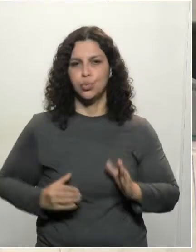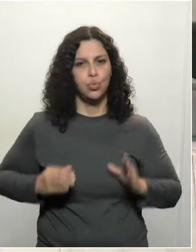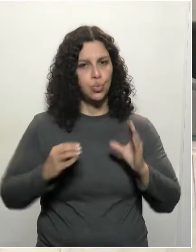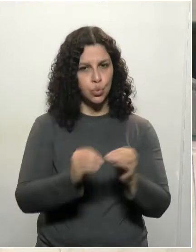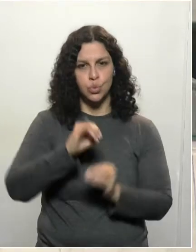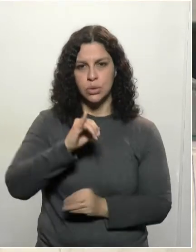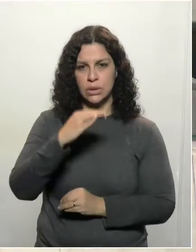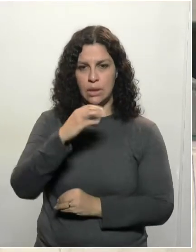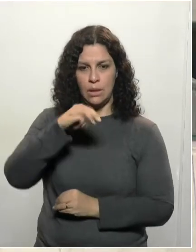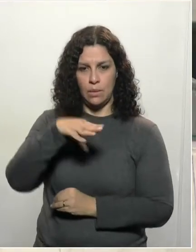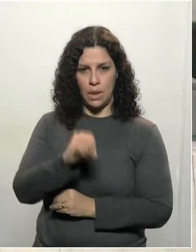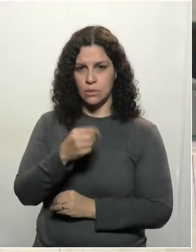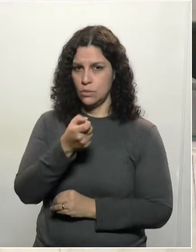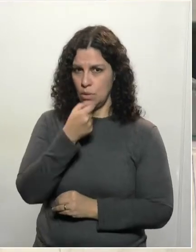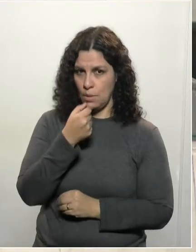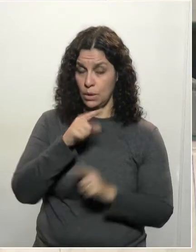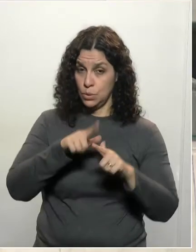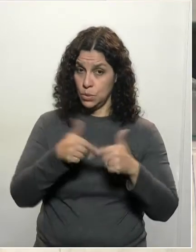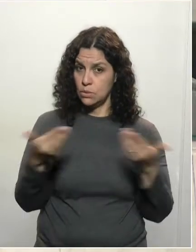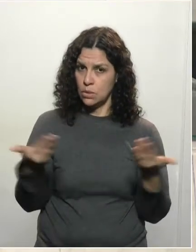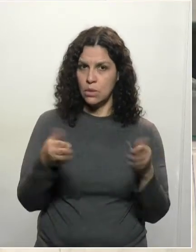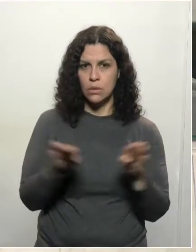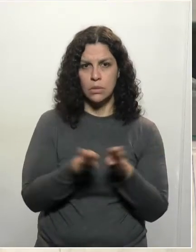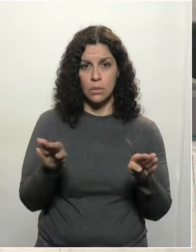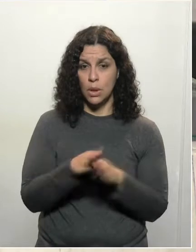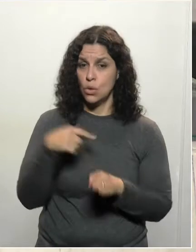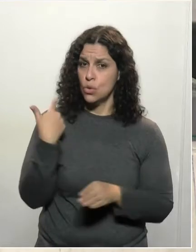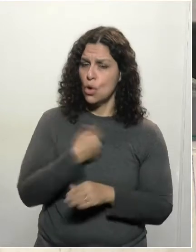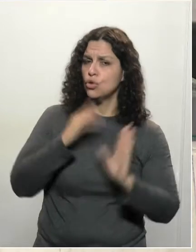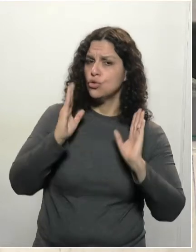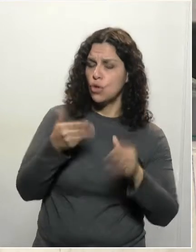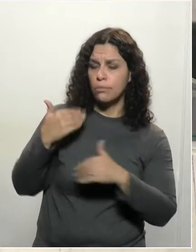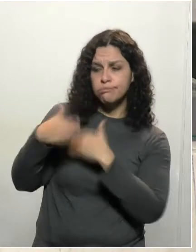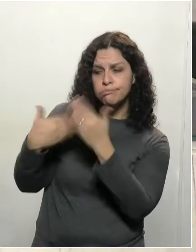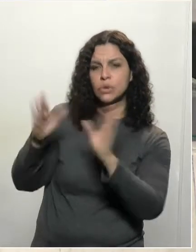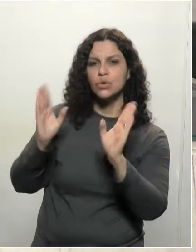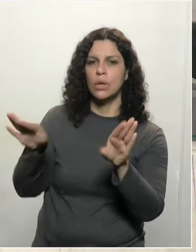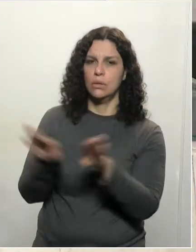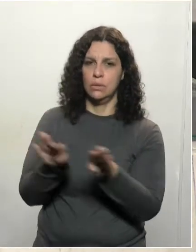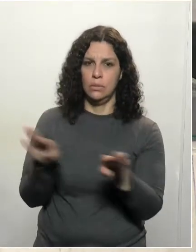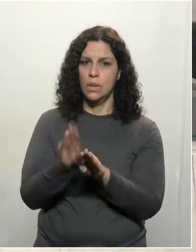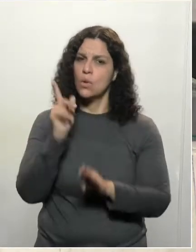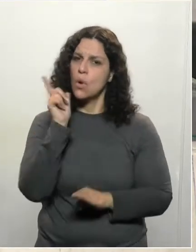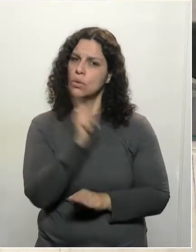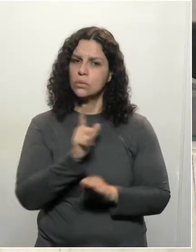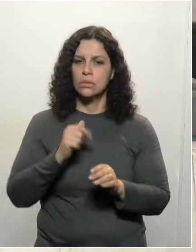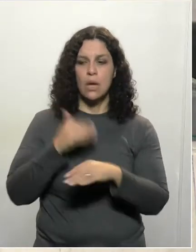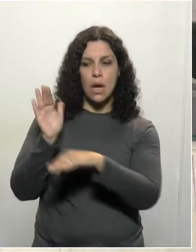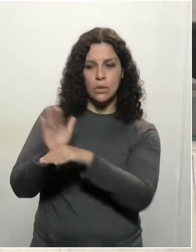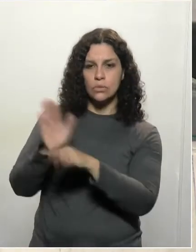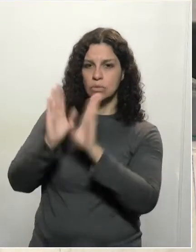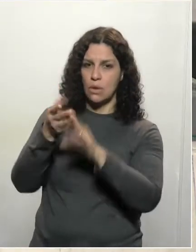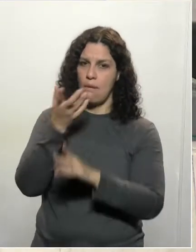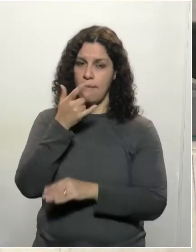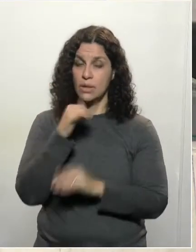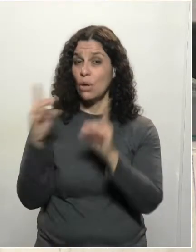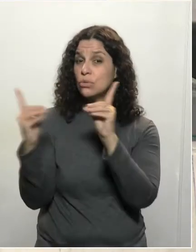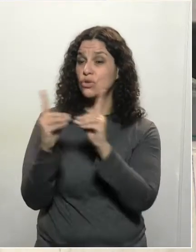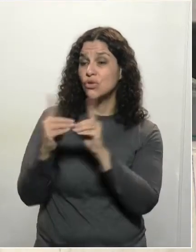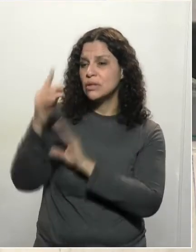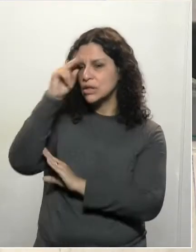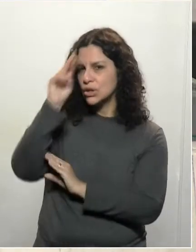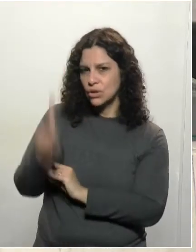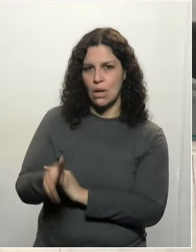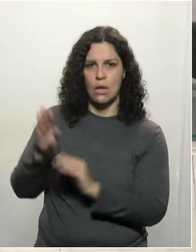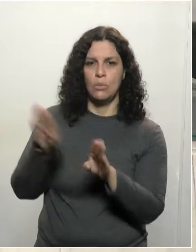ICMS deste medicamento. Então, as providências já estão sendo tomadas. Já tratei pessoalmente